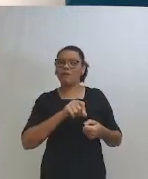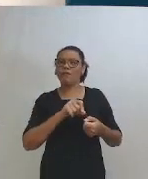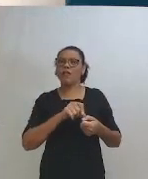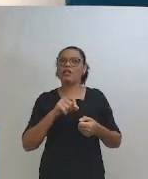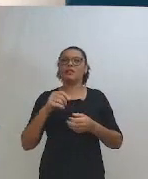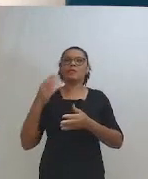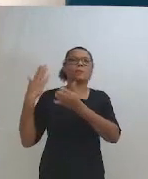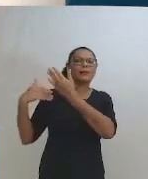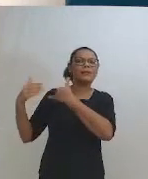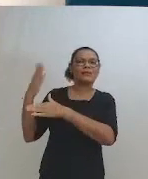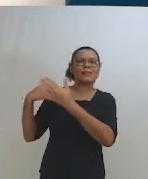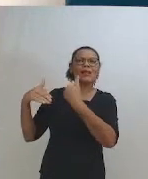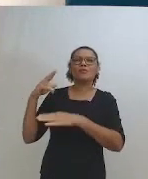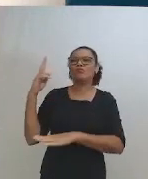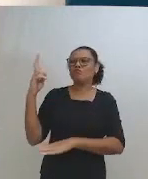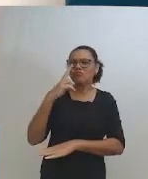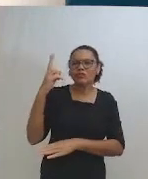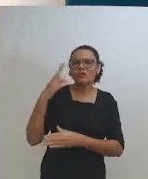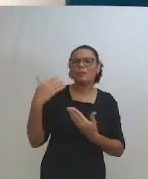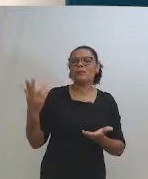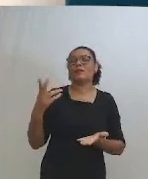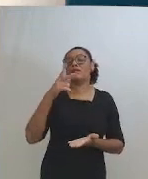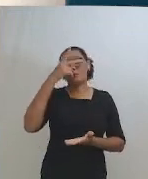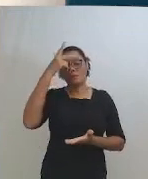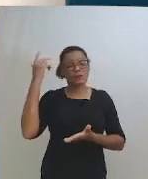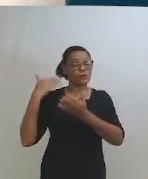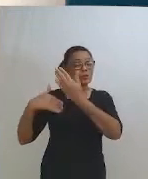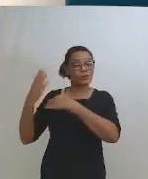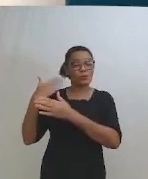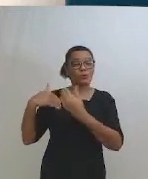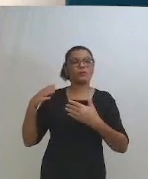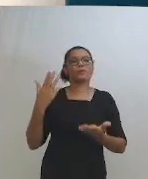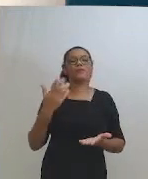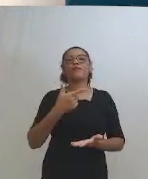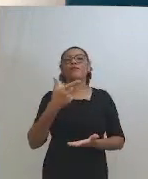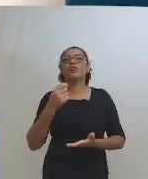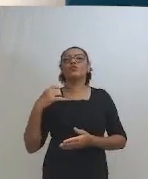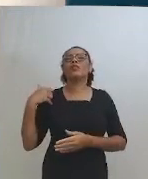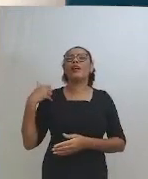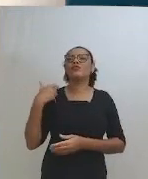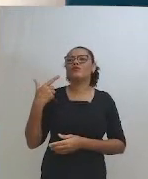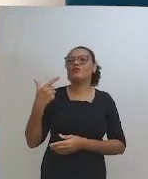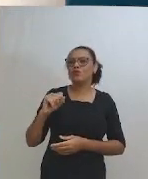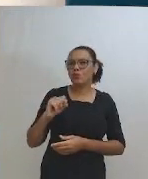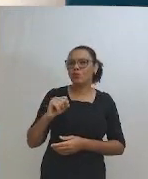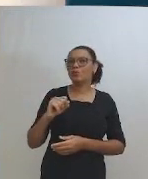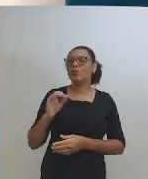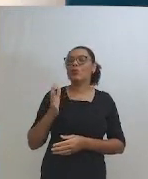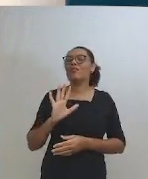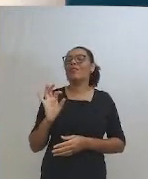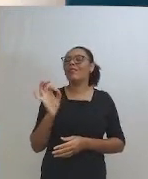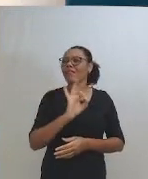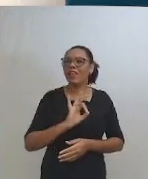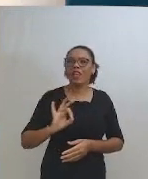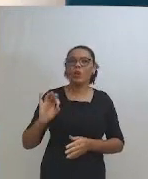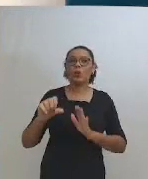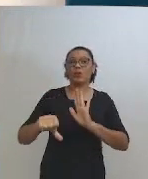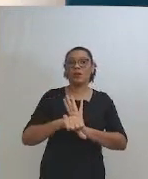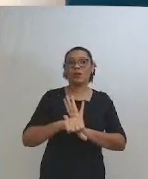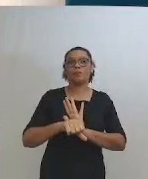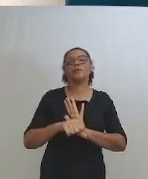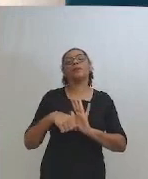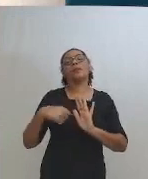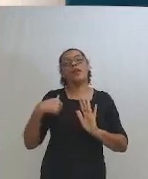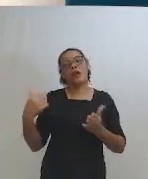47 anos, figurou em qualquer tipo de ação penal. E vou além, não